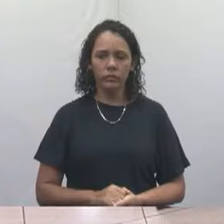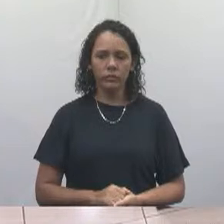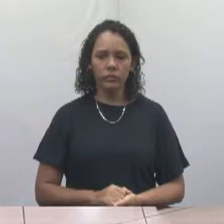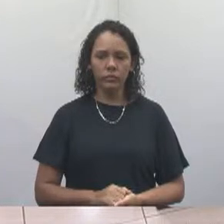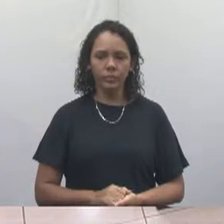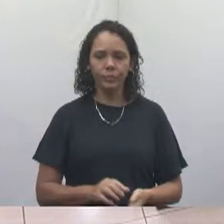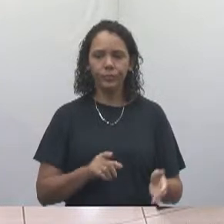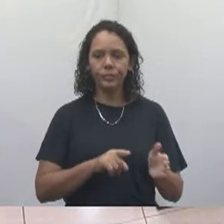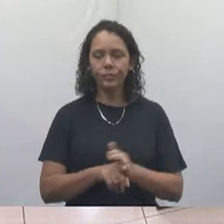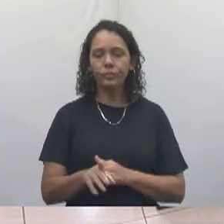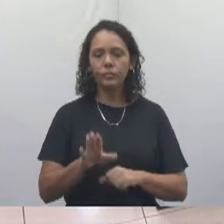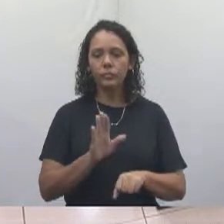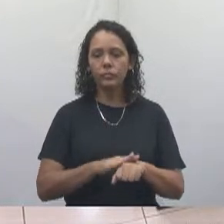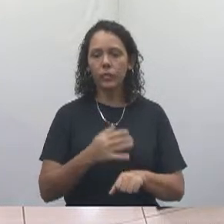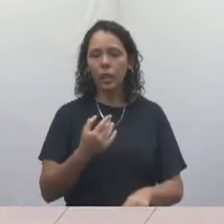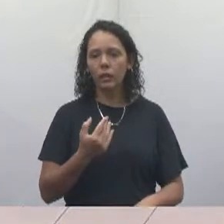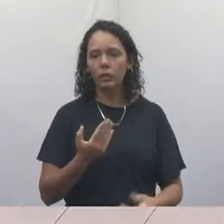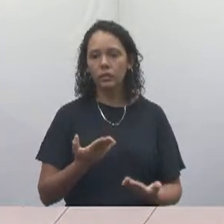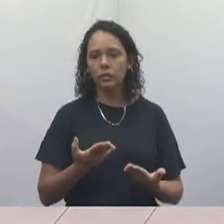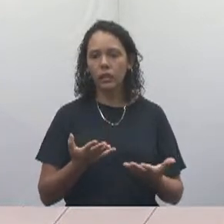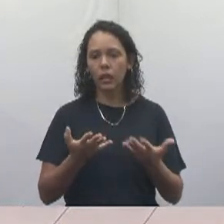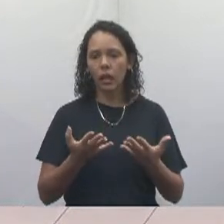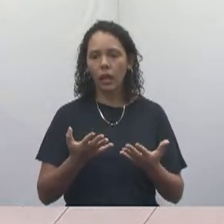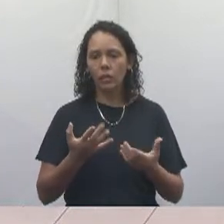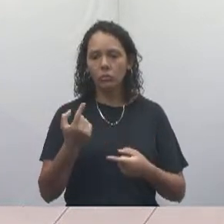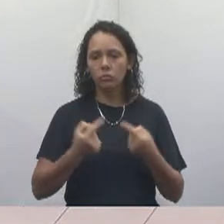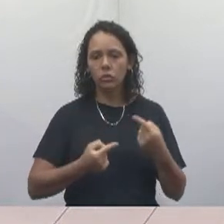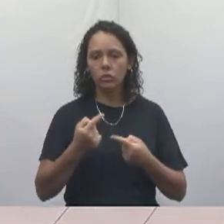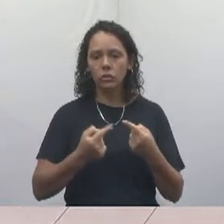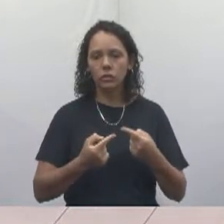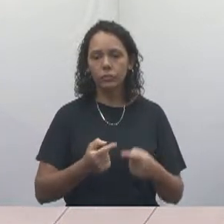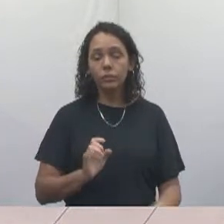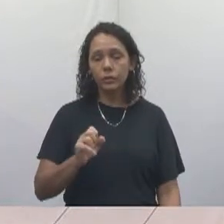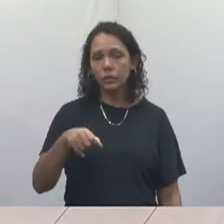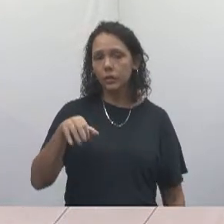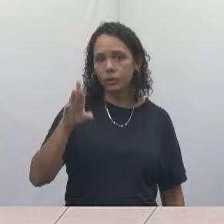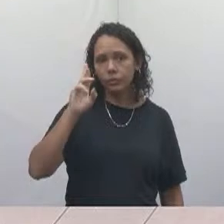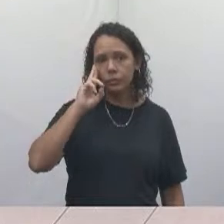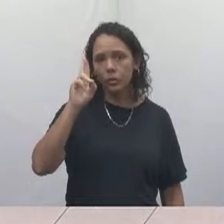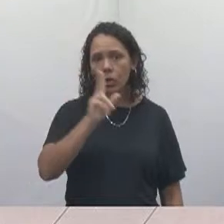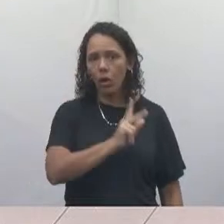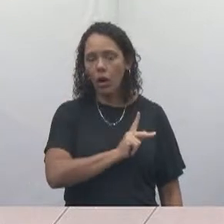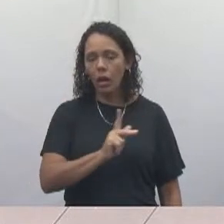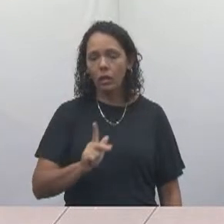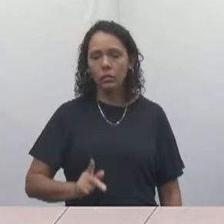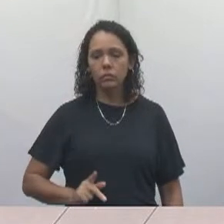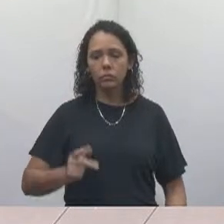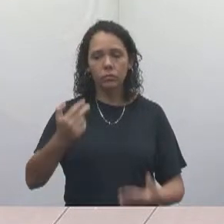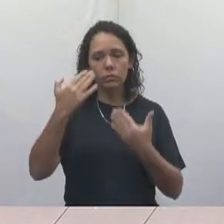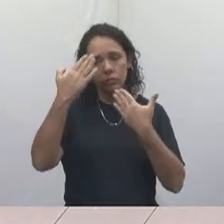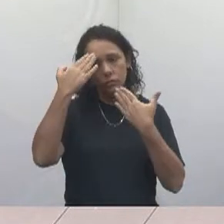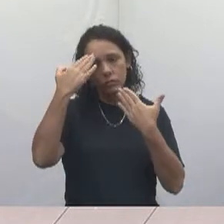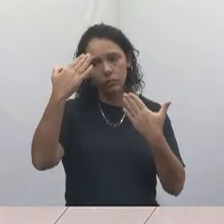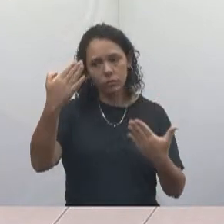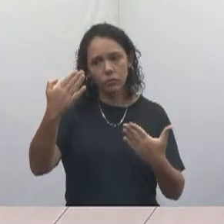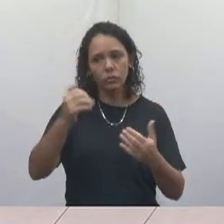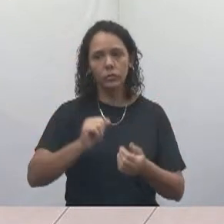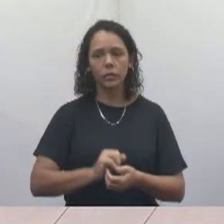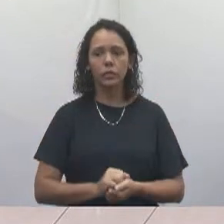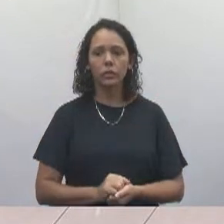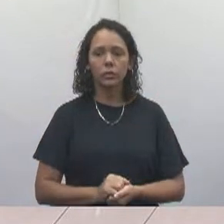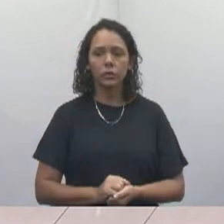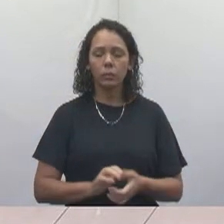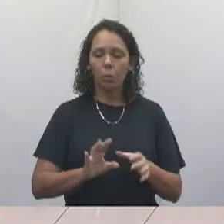Mais algum vereador que queira discutir o processo? Sim, senhor presidente, muito obrigado por me